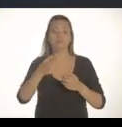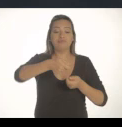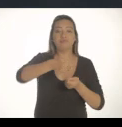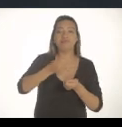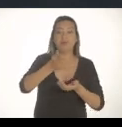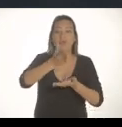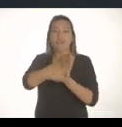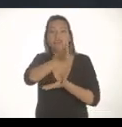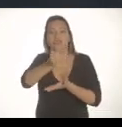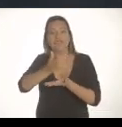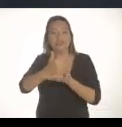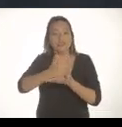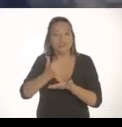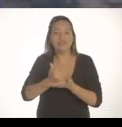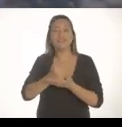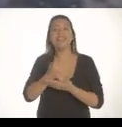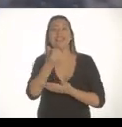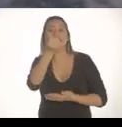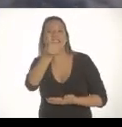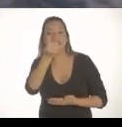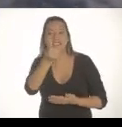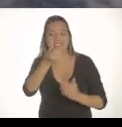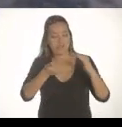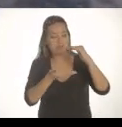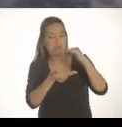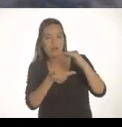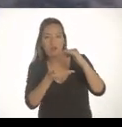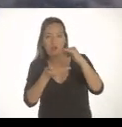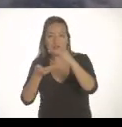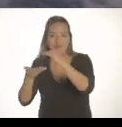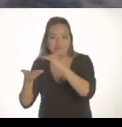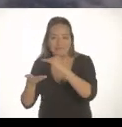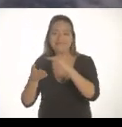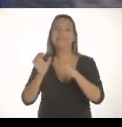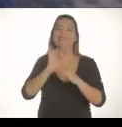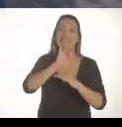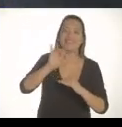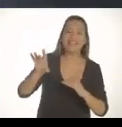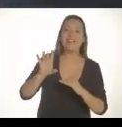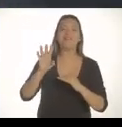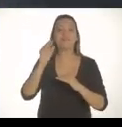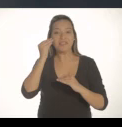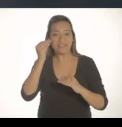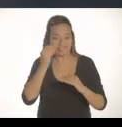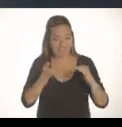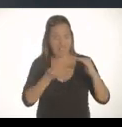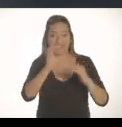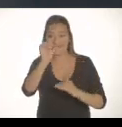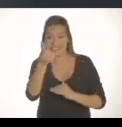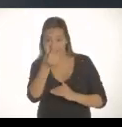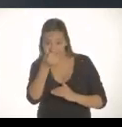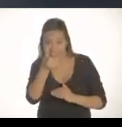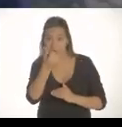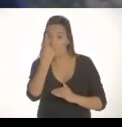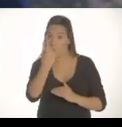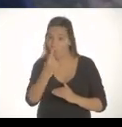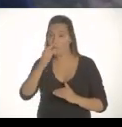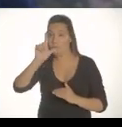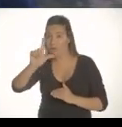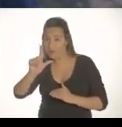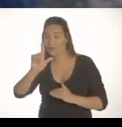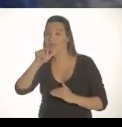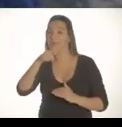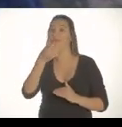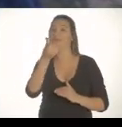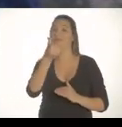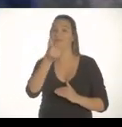Coca-Cola, eu sei até hoje. A garrafa de um litro são 6 copos de geleia de mocotó em Baza. Aquele copo de geleia, pode contar,